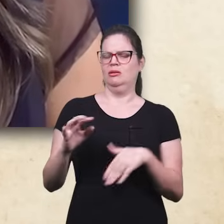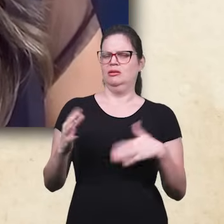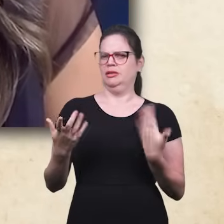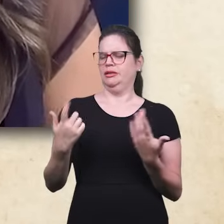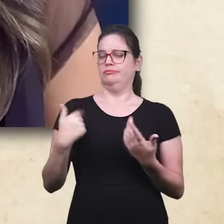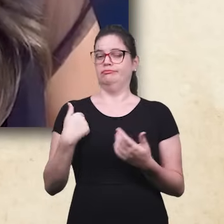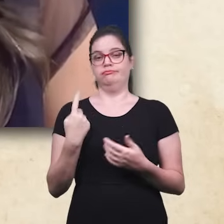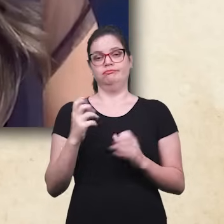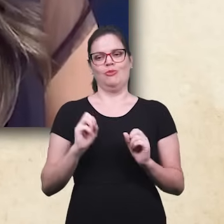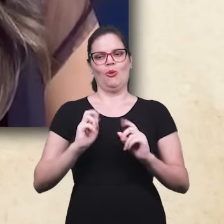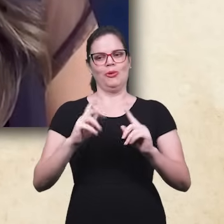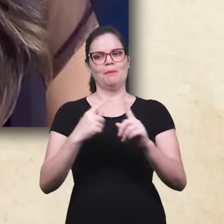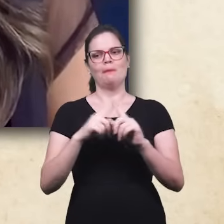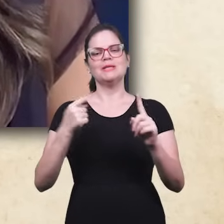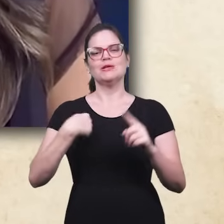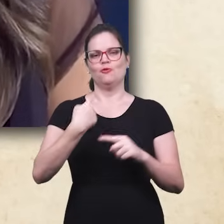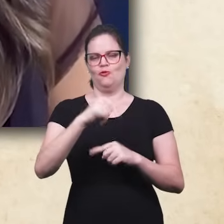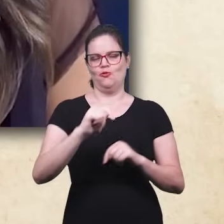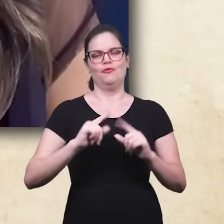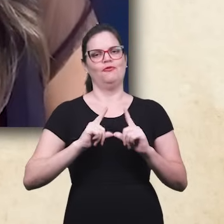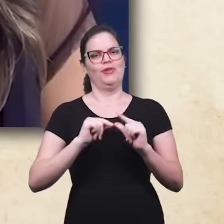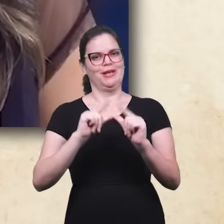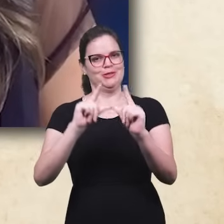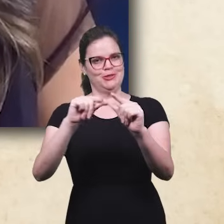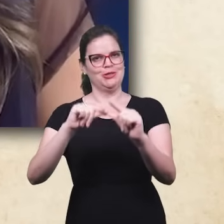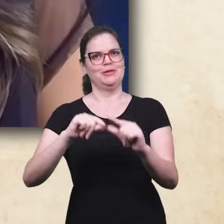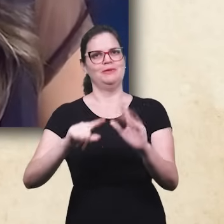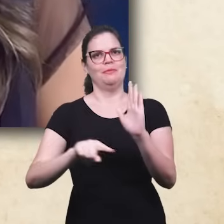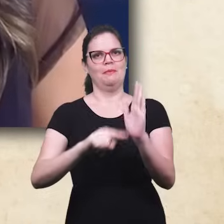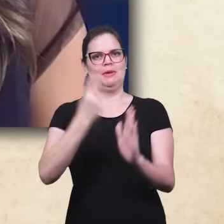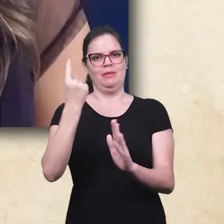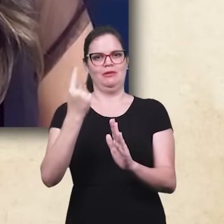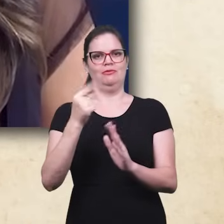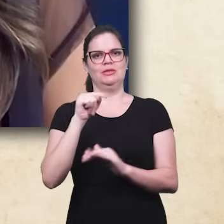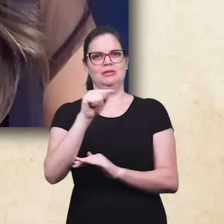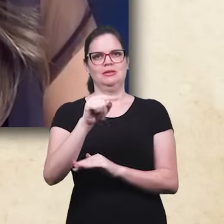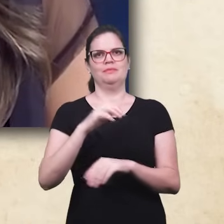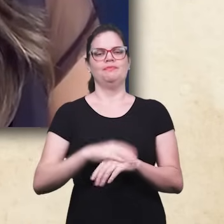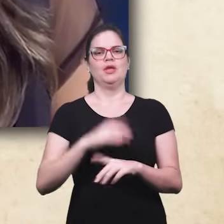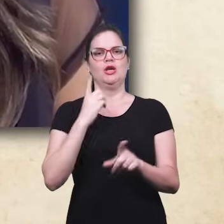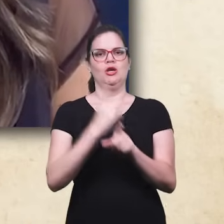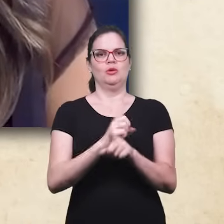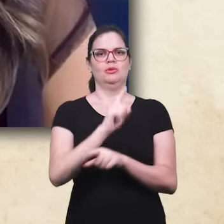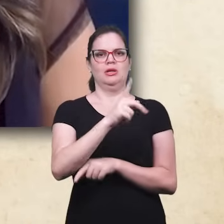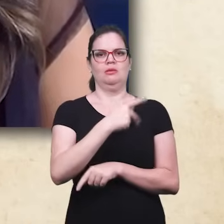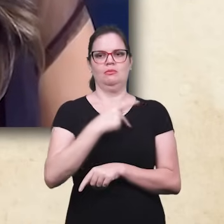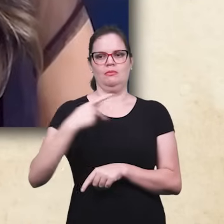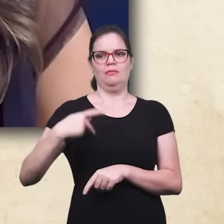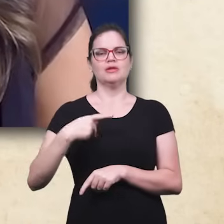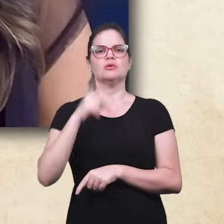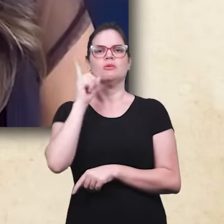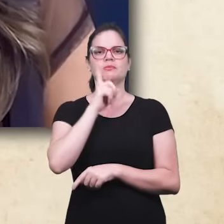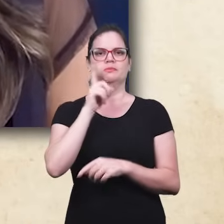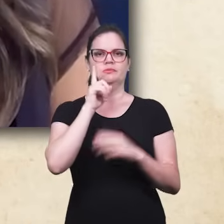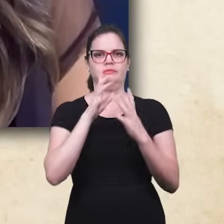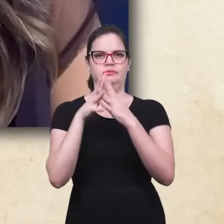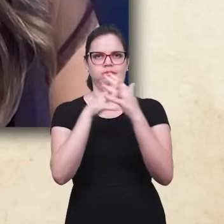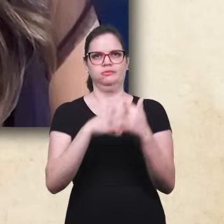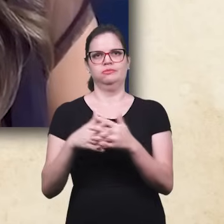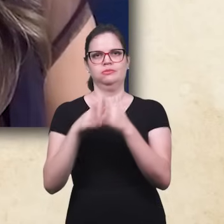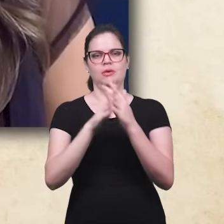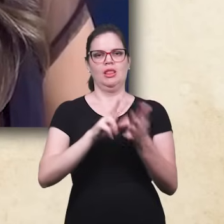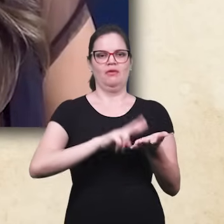Então, foi aí que eu viajei pela primeira vez, encontrei um pastor americano que estava